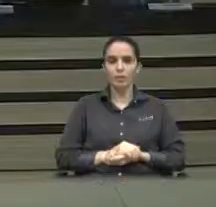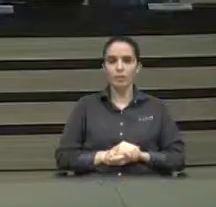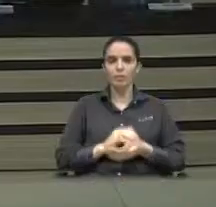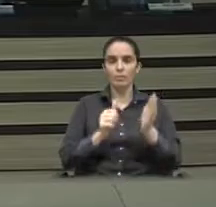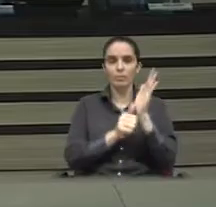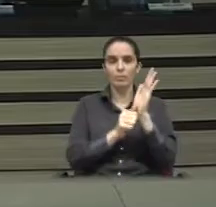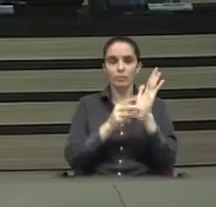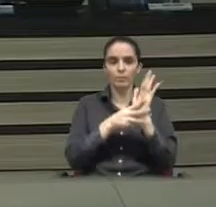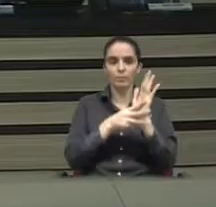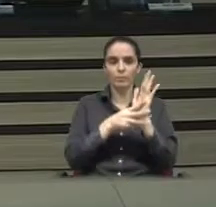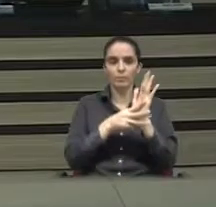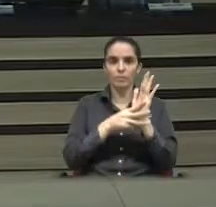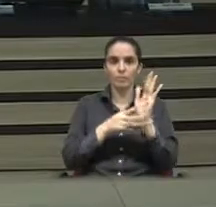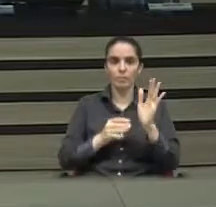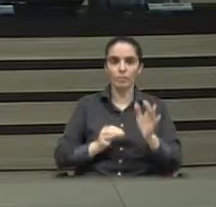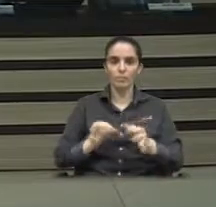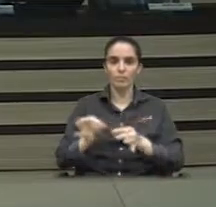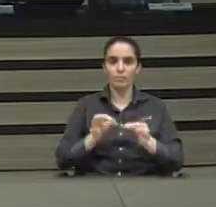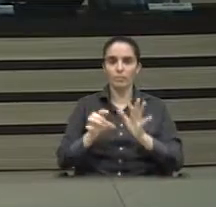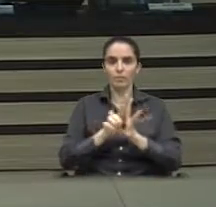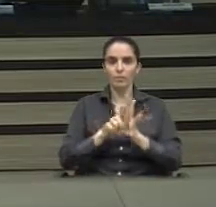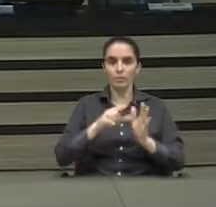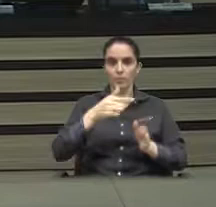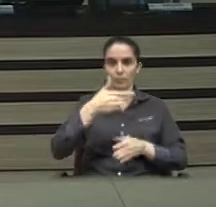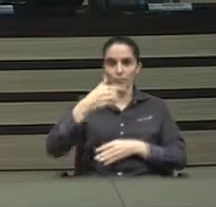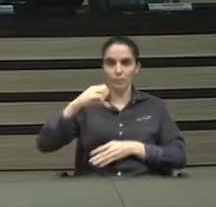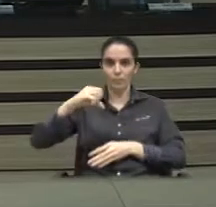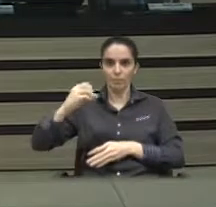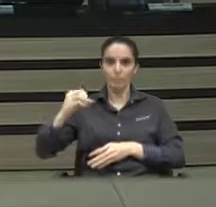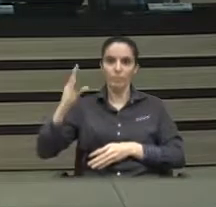Item 13 da pauta, projeto de lei